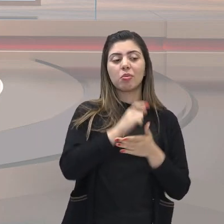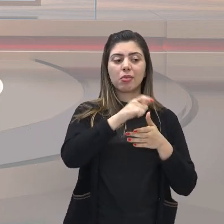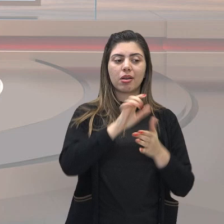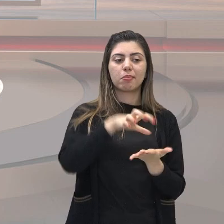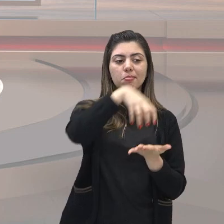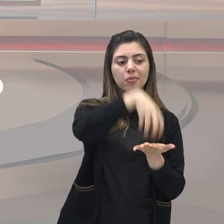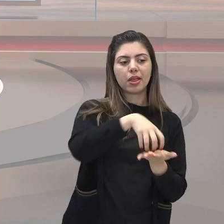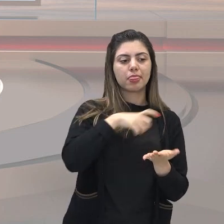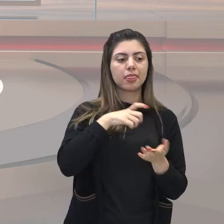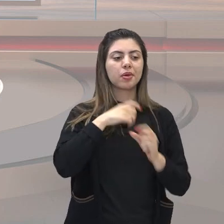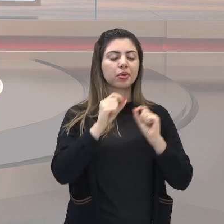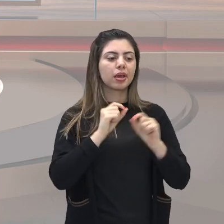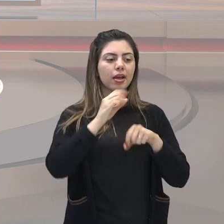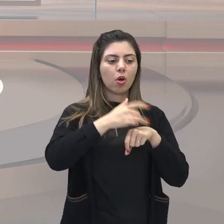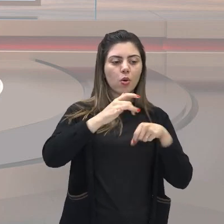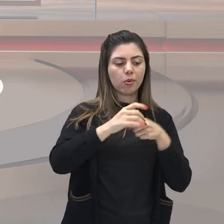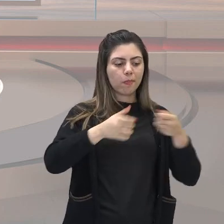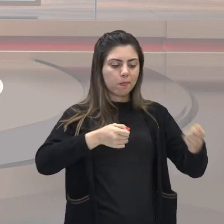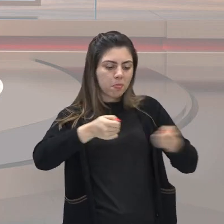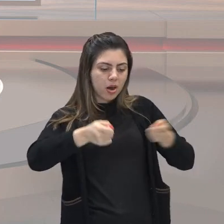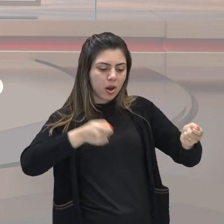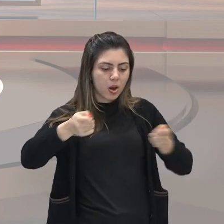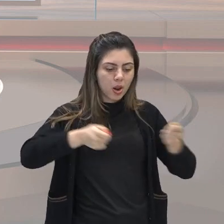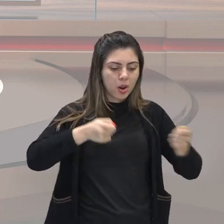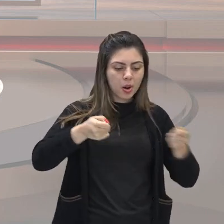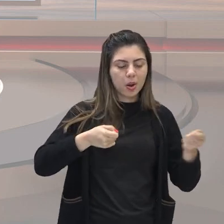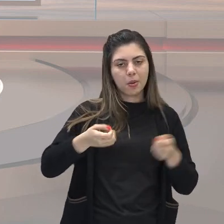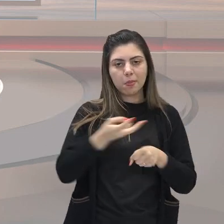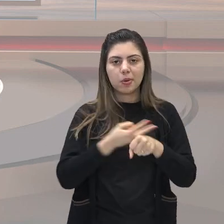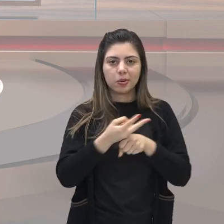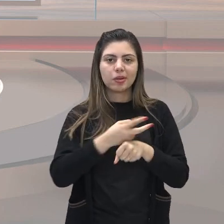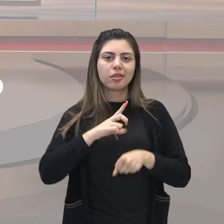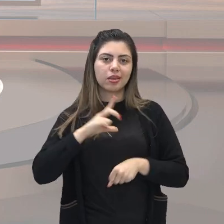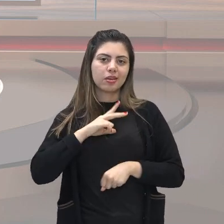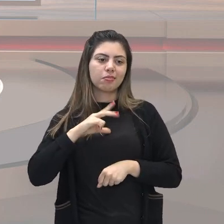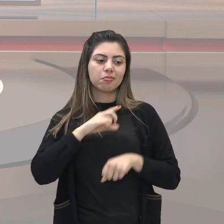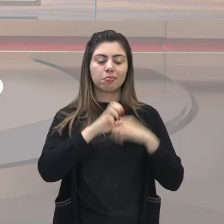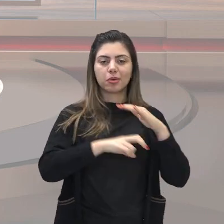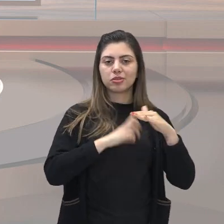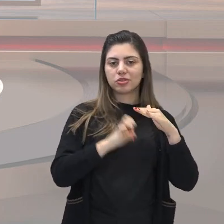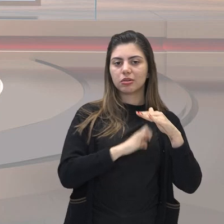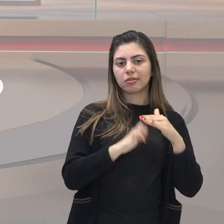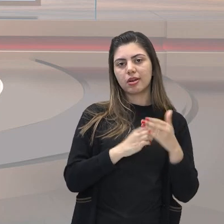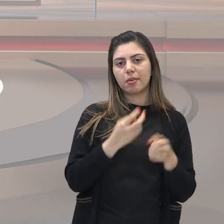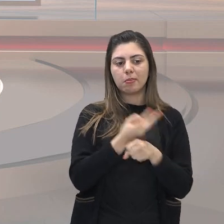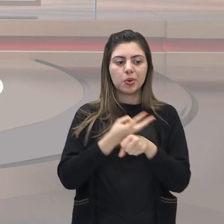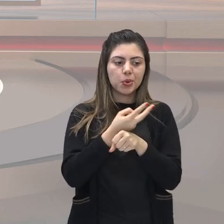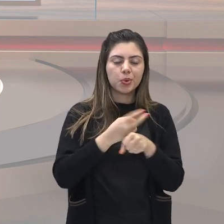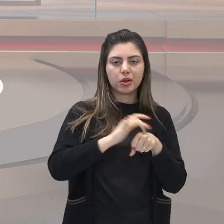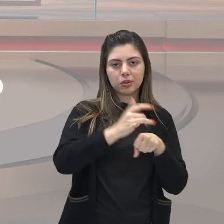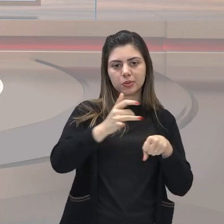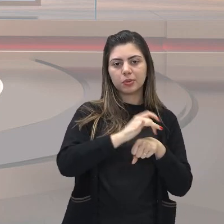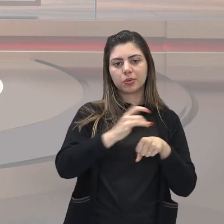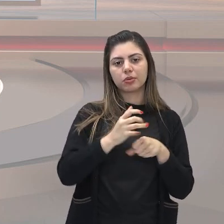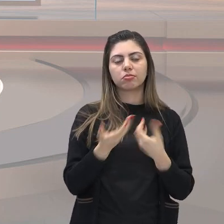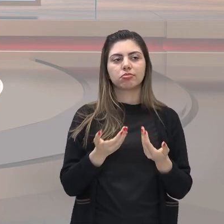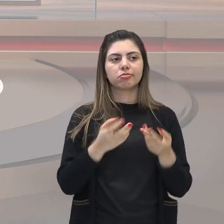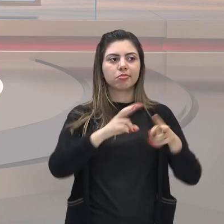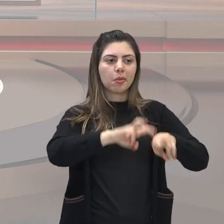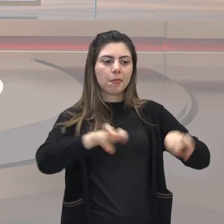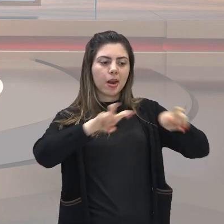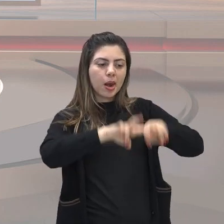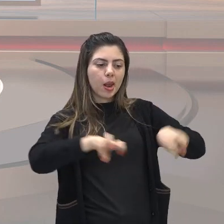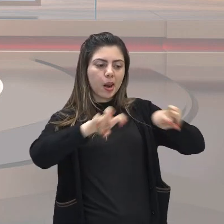que fazem processo de mineração, tá? Suas empresas privadas que também estão lá fazendo processo de mineração, retirando